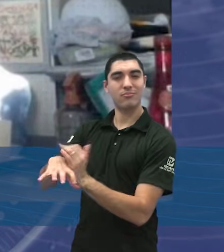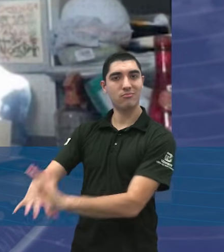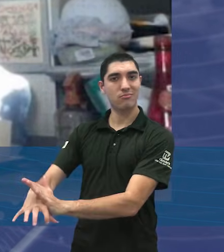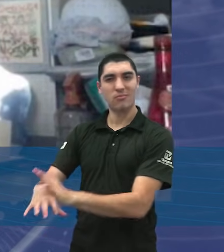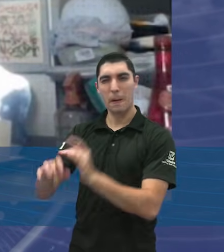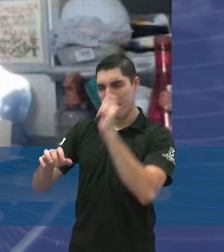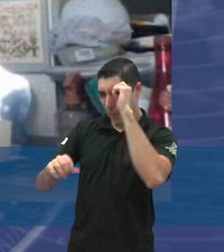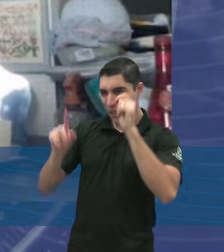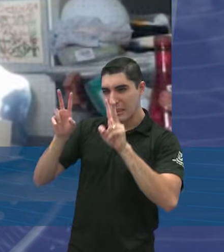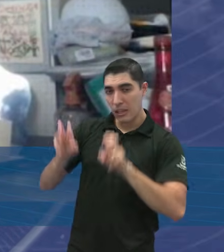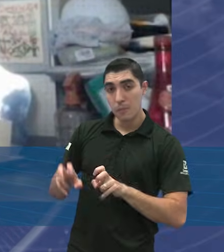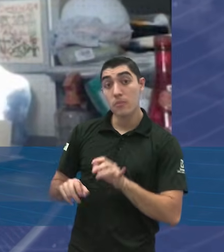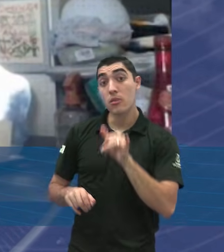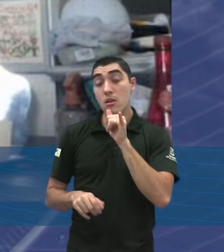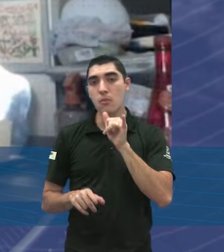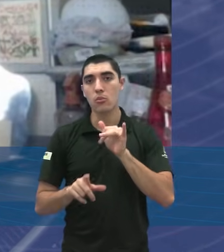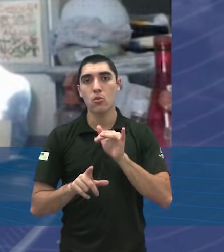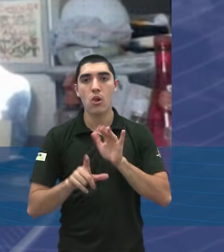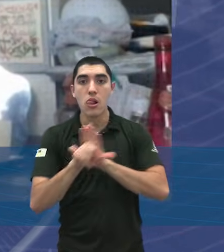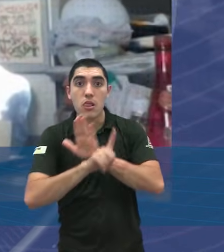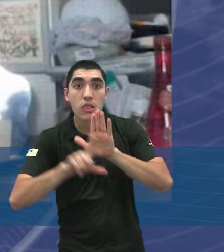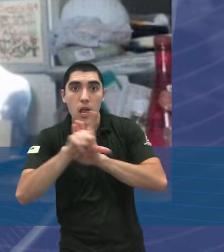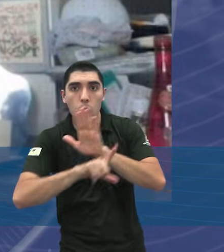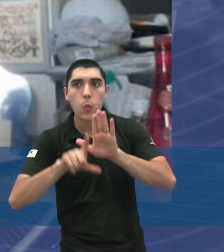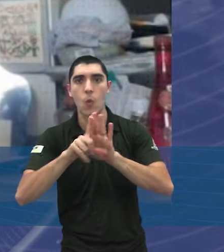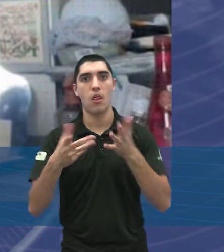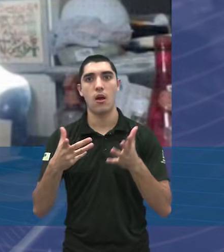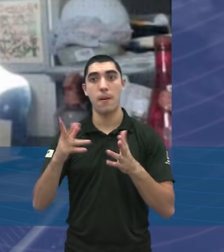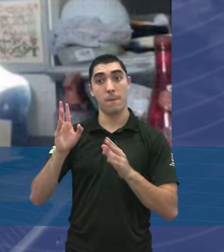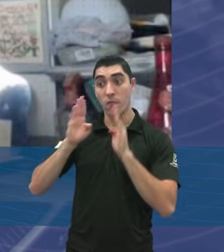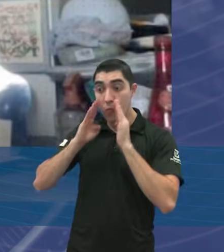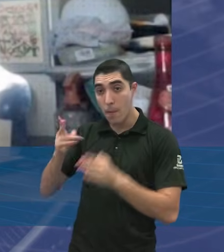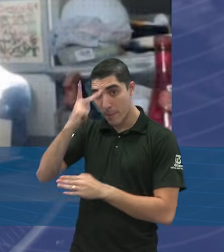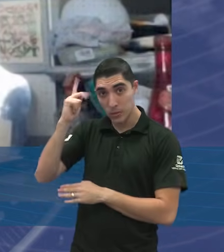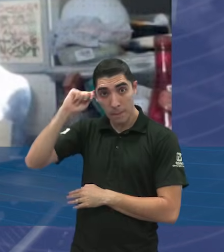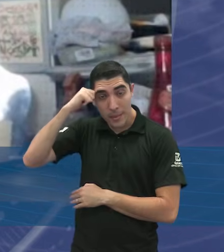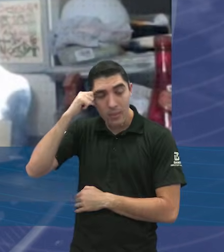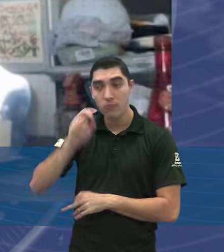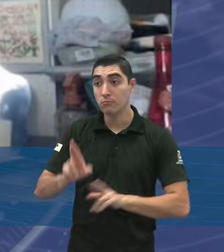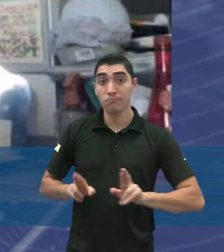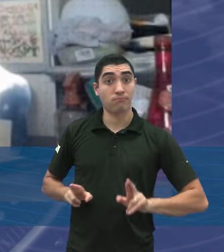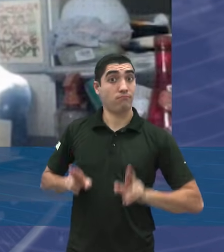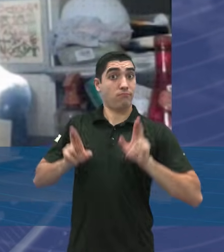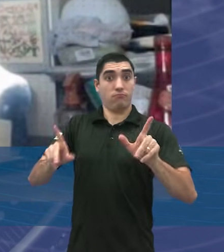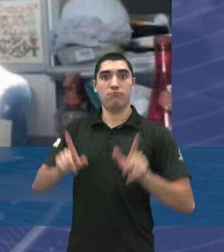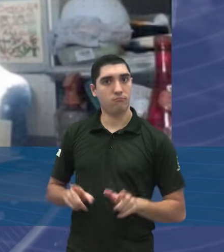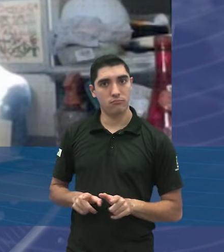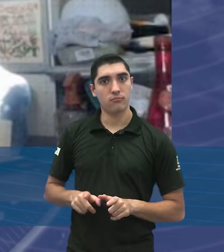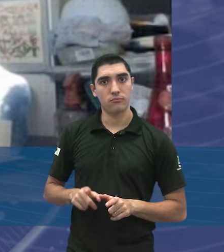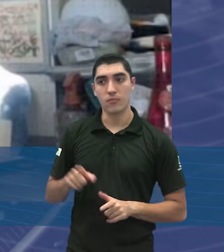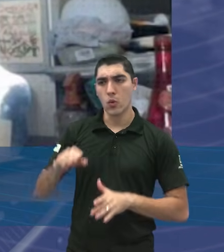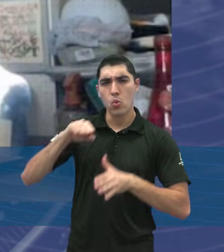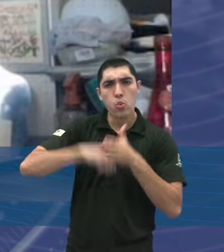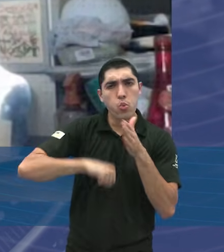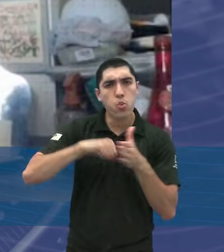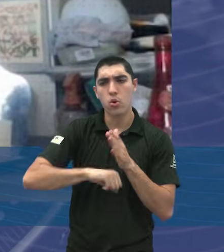gente vê leituras negras que trazem isso, é outra coisa, é luta do povo negro,